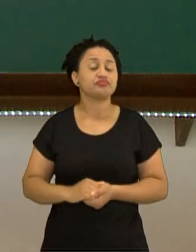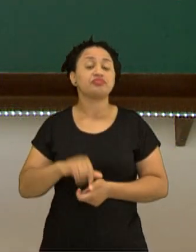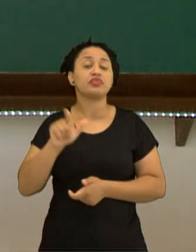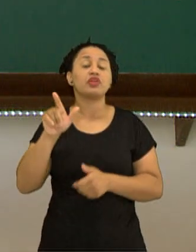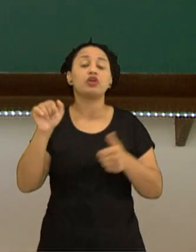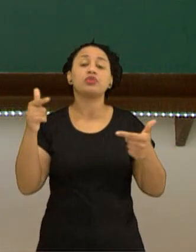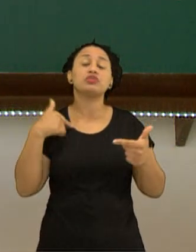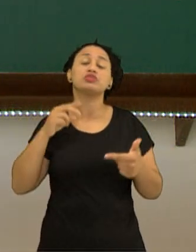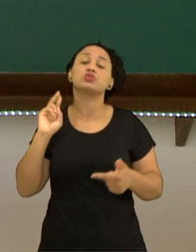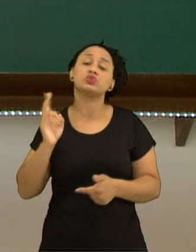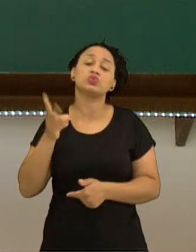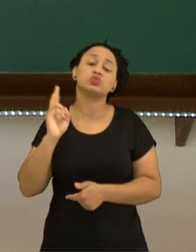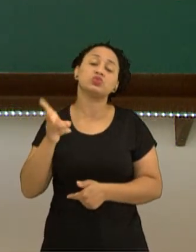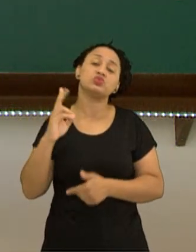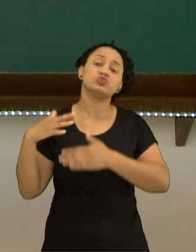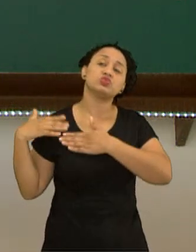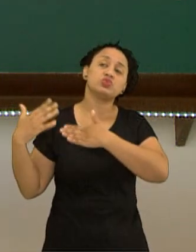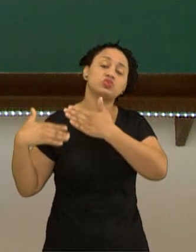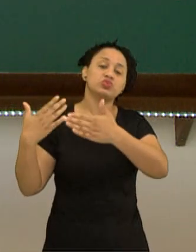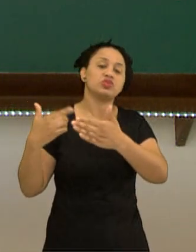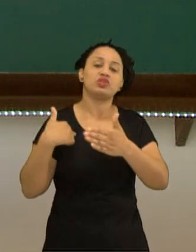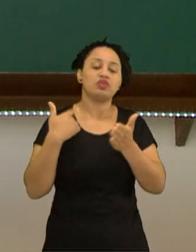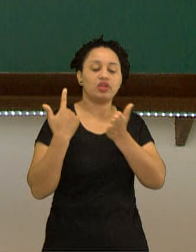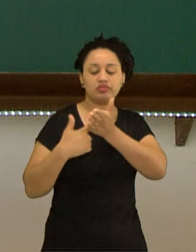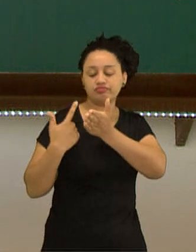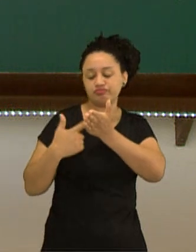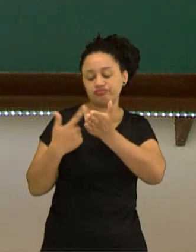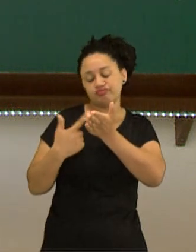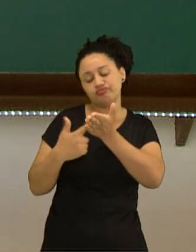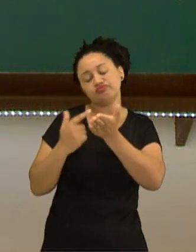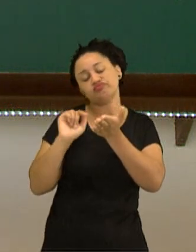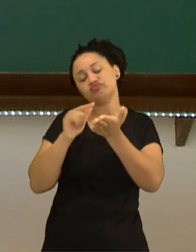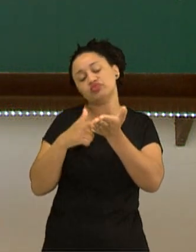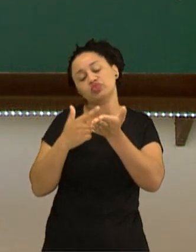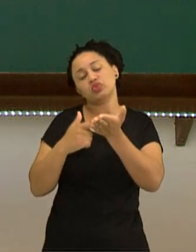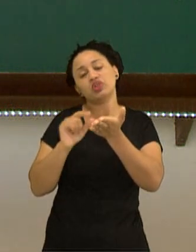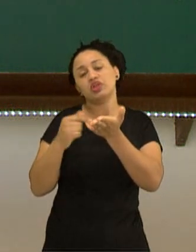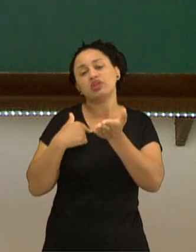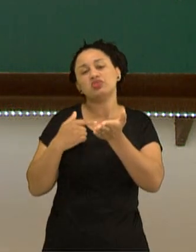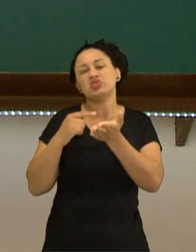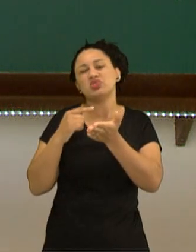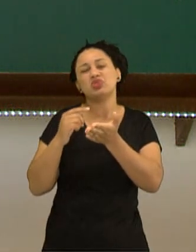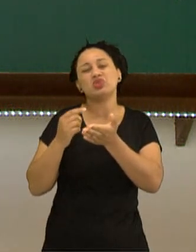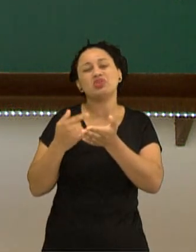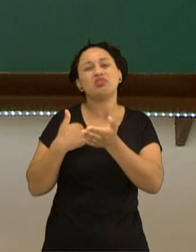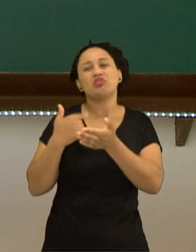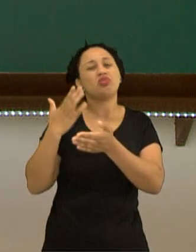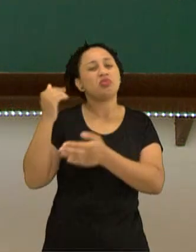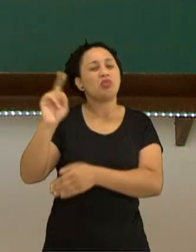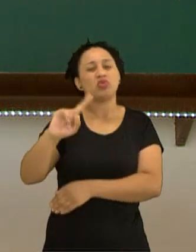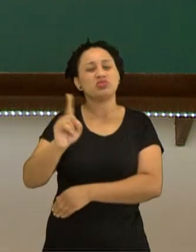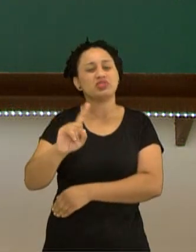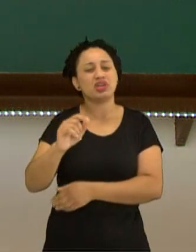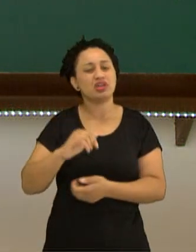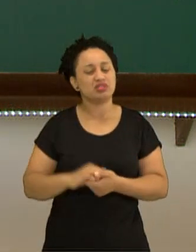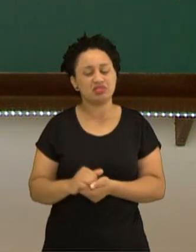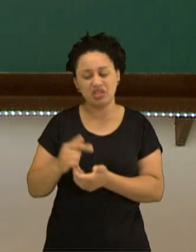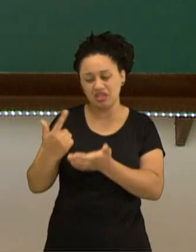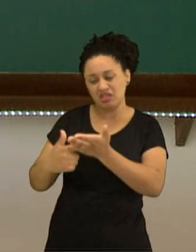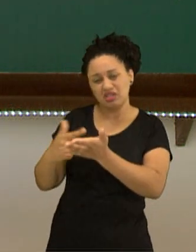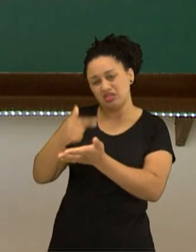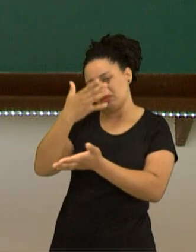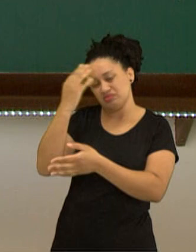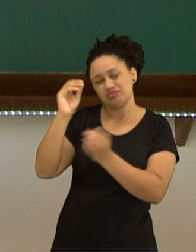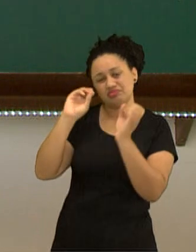resiste ao tempo. Não é aquele livro que fez pouco sucesso, que não é lembrado, que é pouco